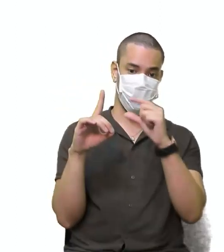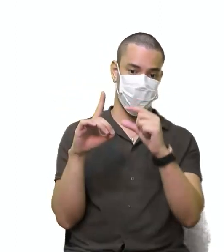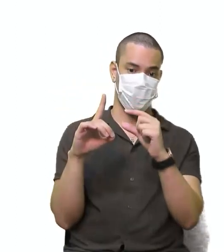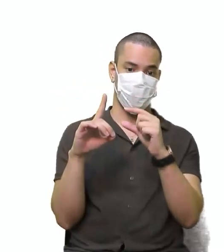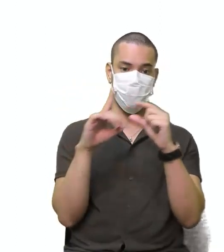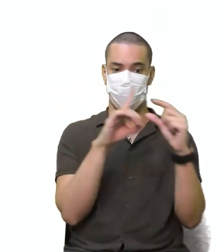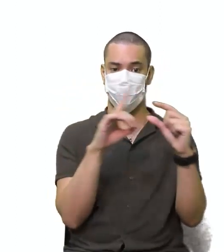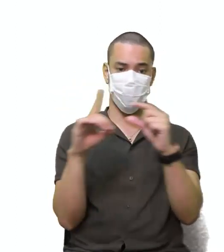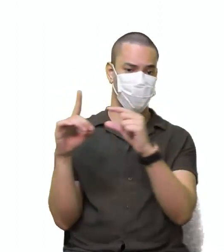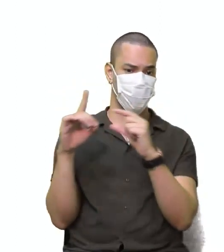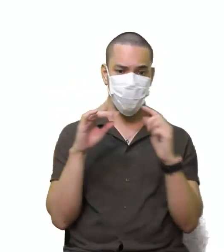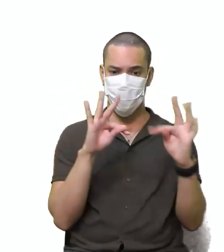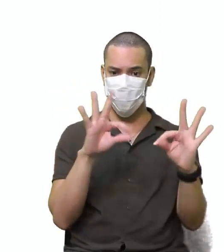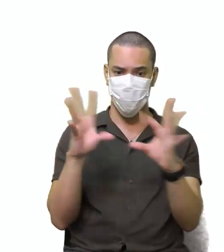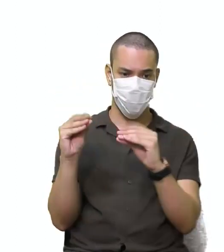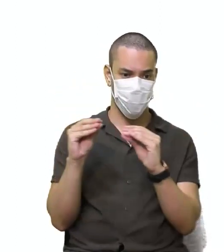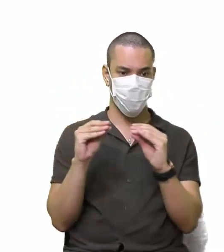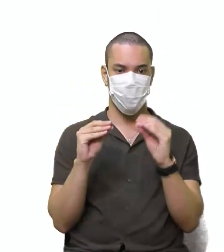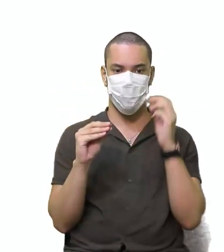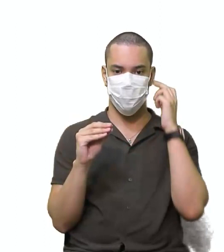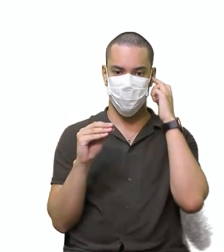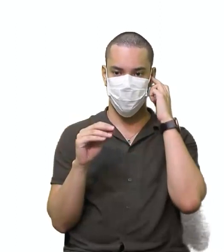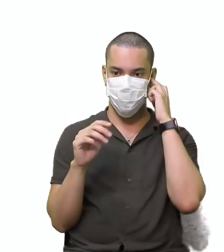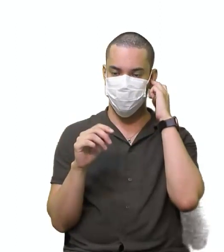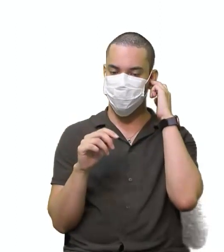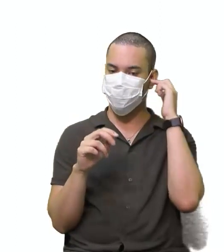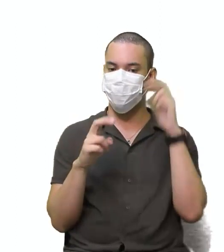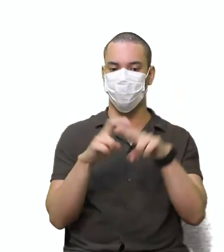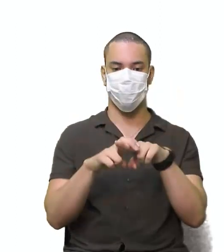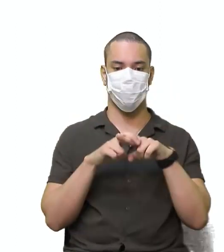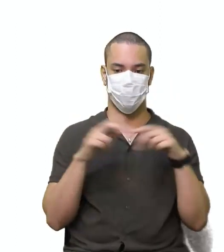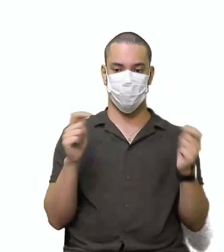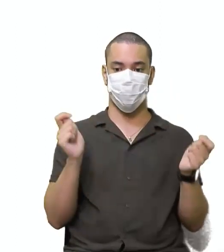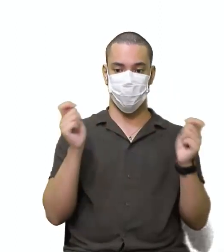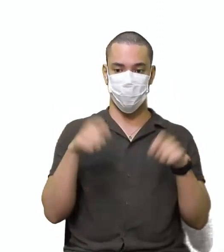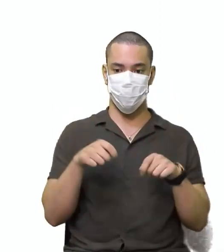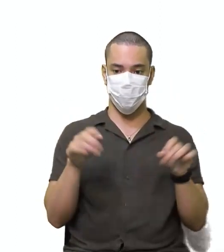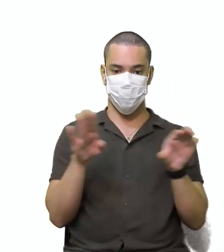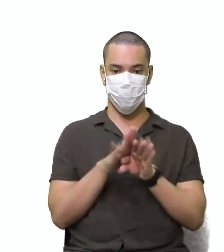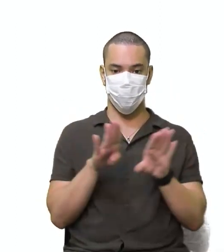gene Dzinho. Então, ela poderia também